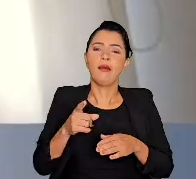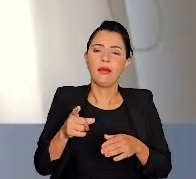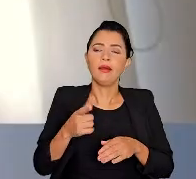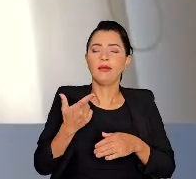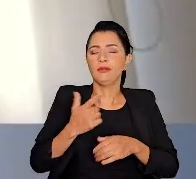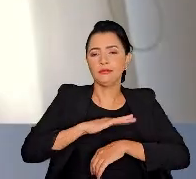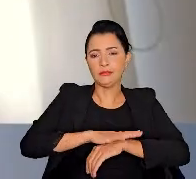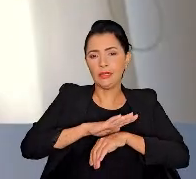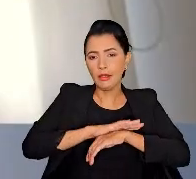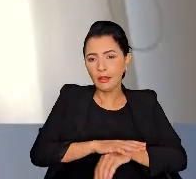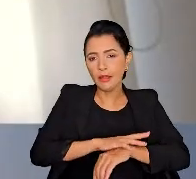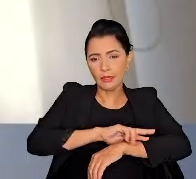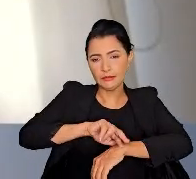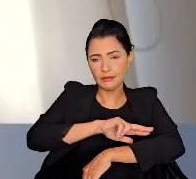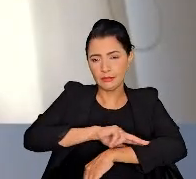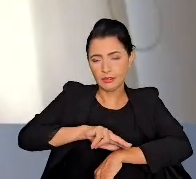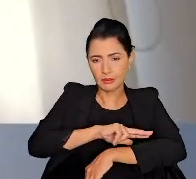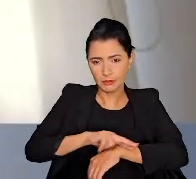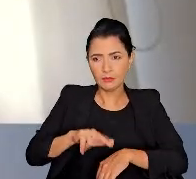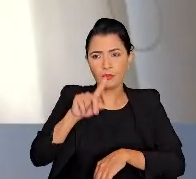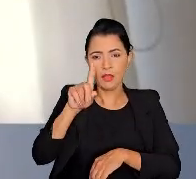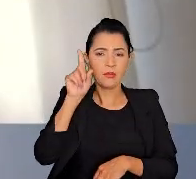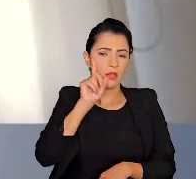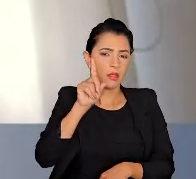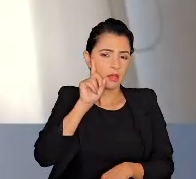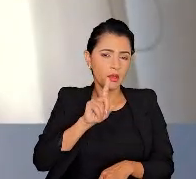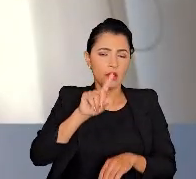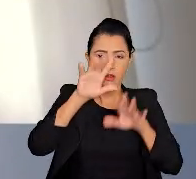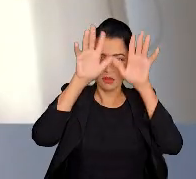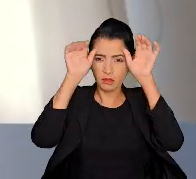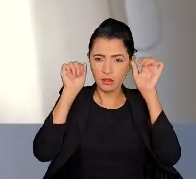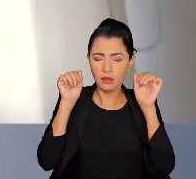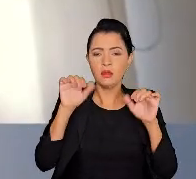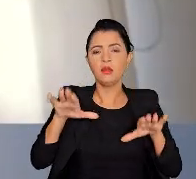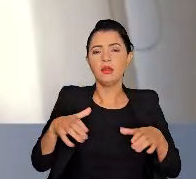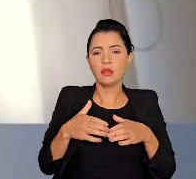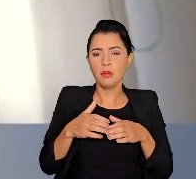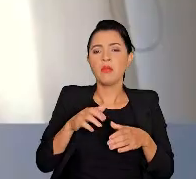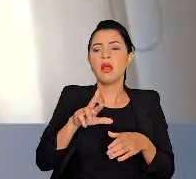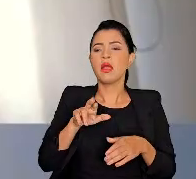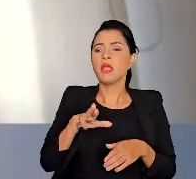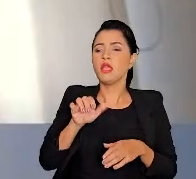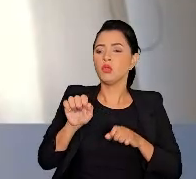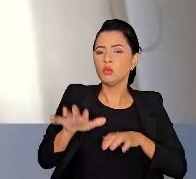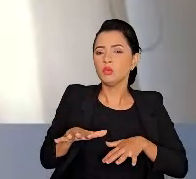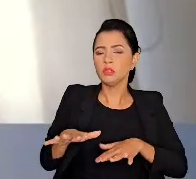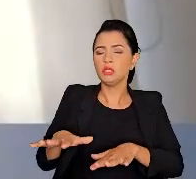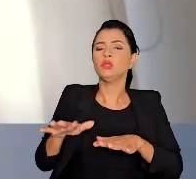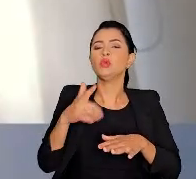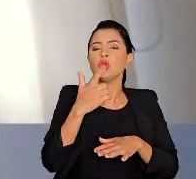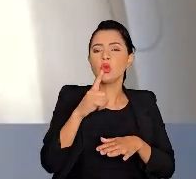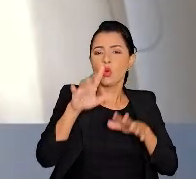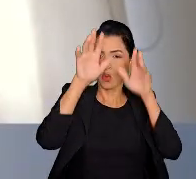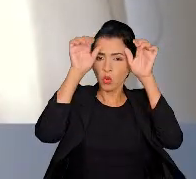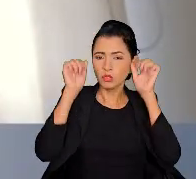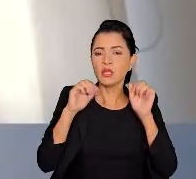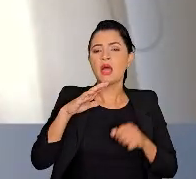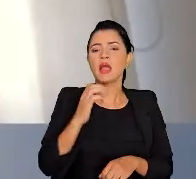Manifestações da Suprema Corte norte-americana, da Câmara dos Lordes do Reino Unido e da Corte de Apelação da